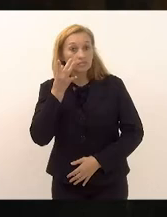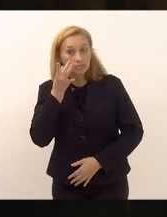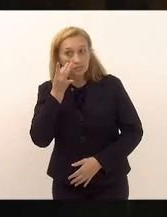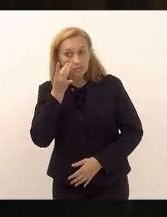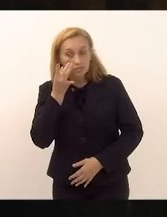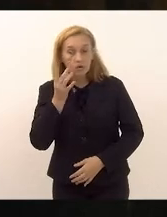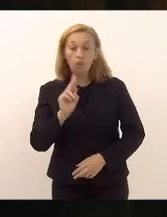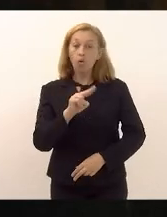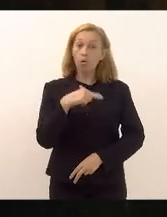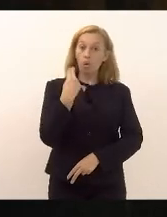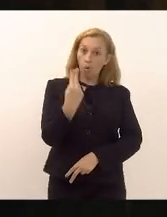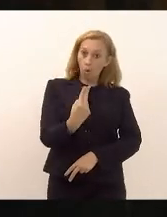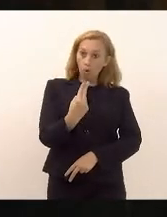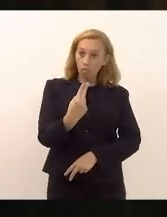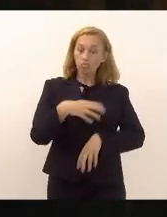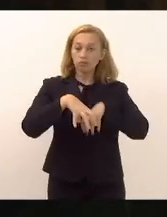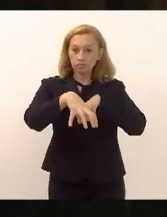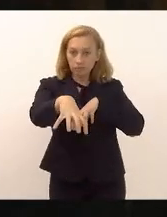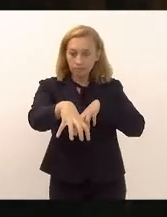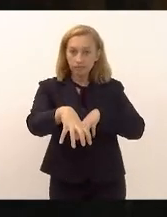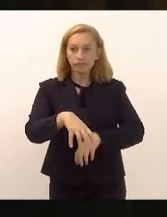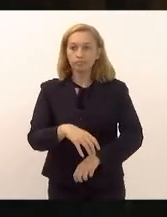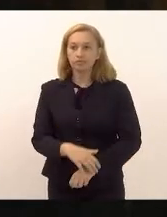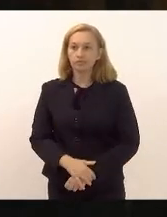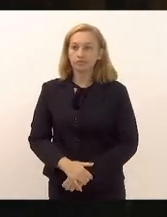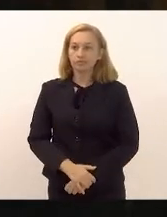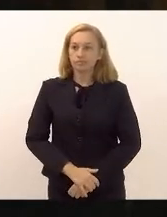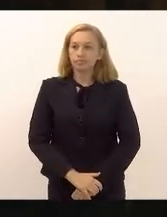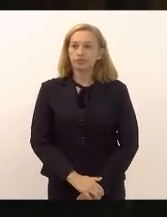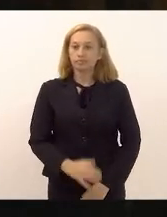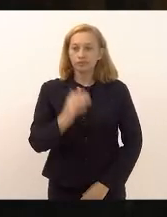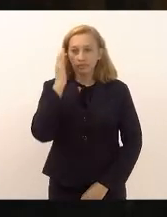ou de forma remota,